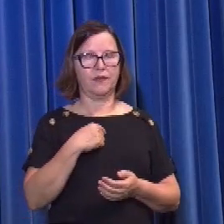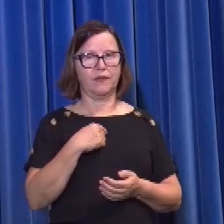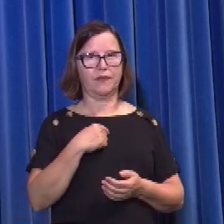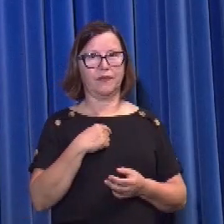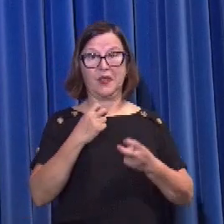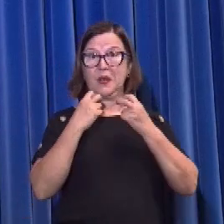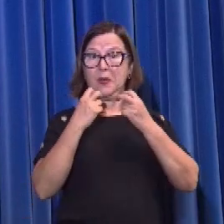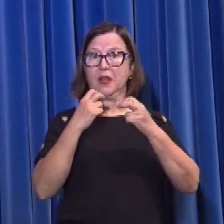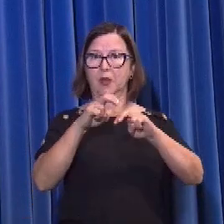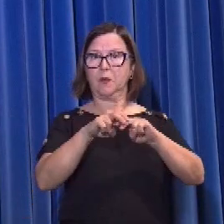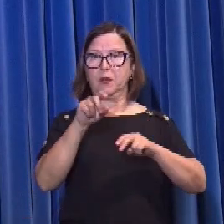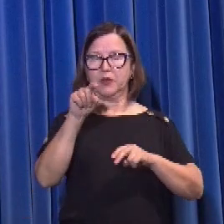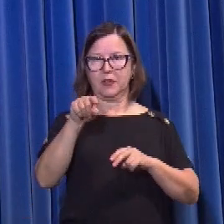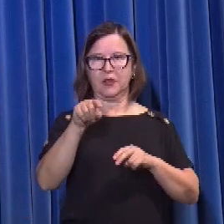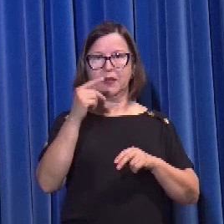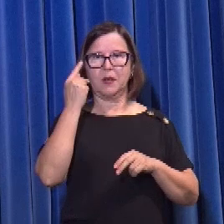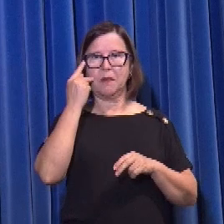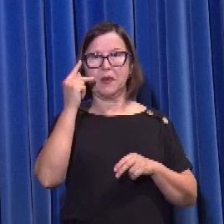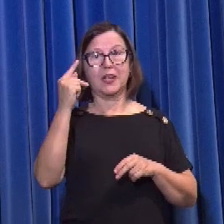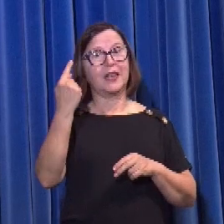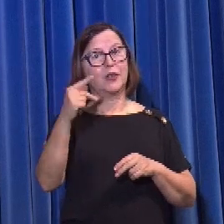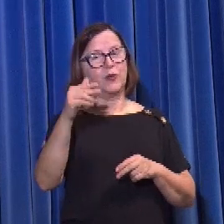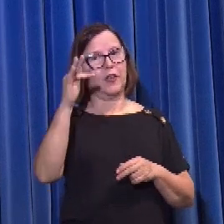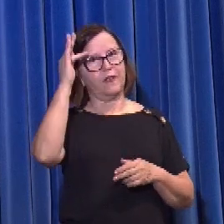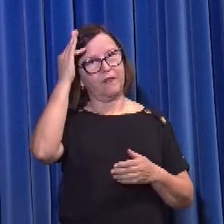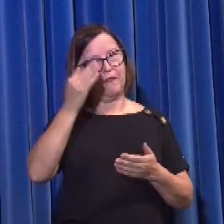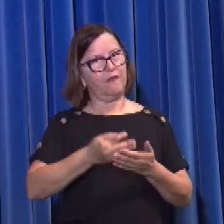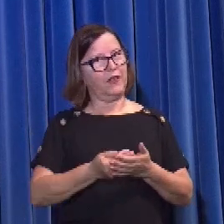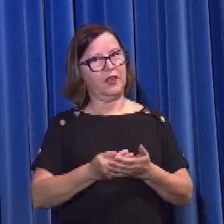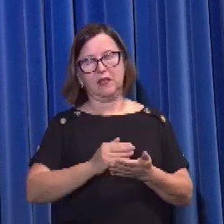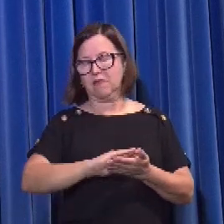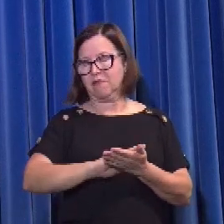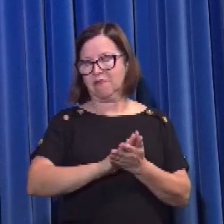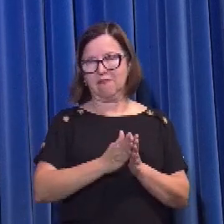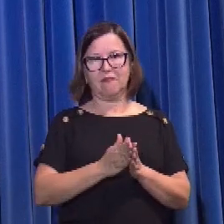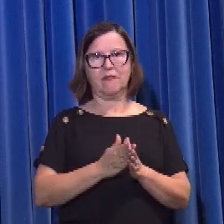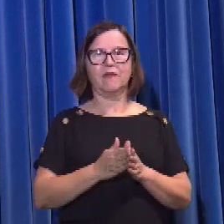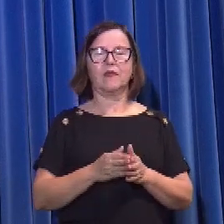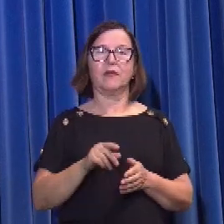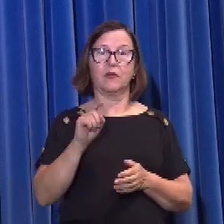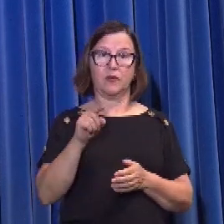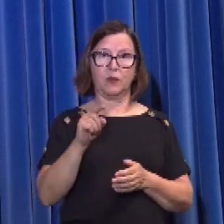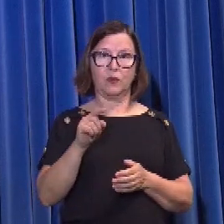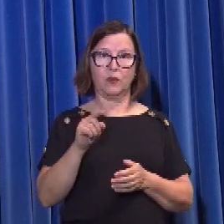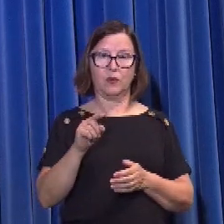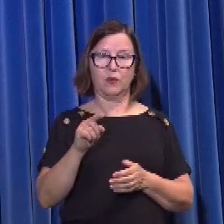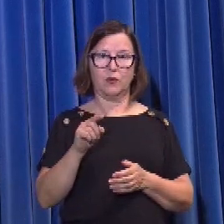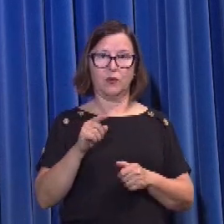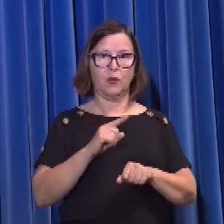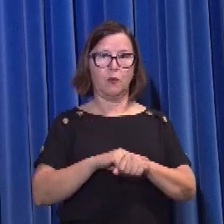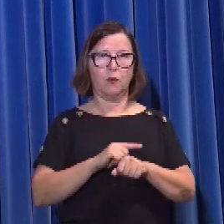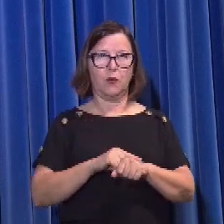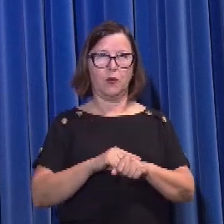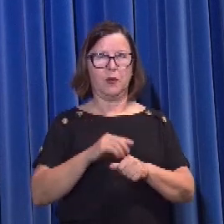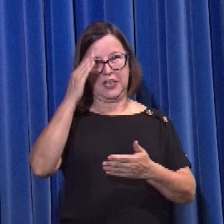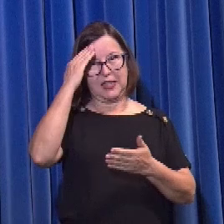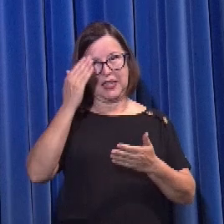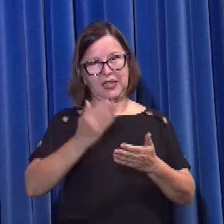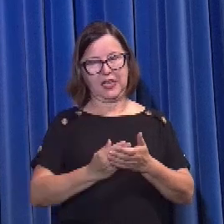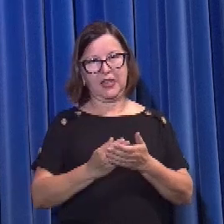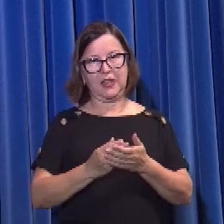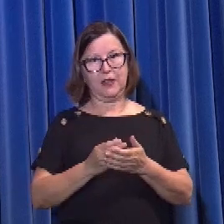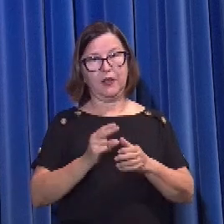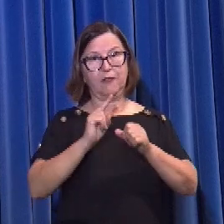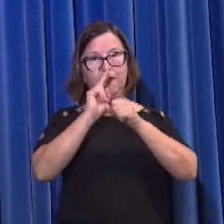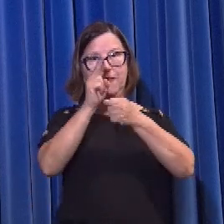por ti, para que a tua fé não desfaleça. Tu, pois, quando te converteres, fortalece os